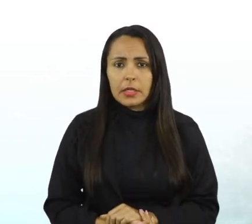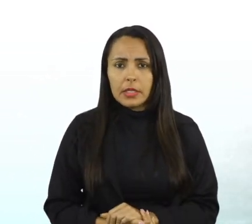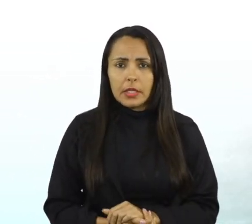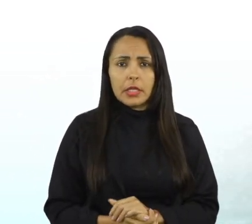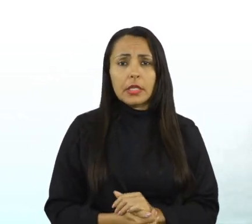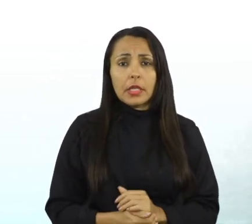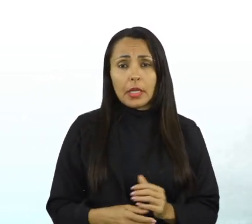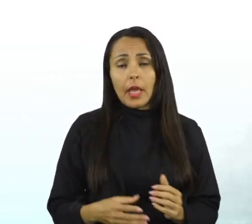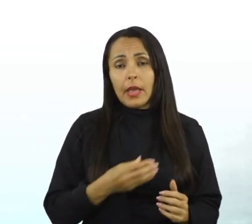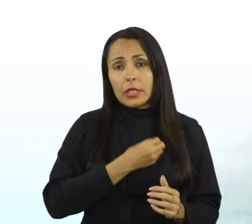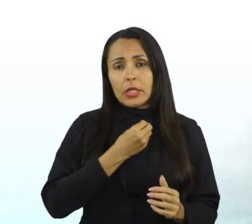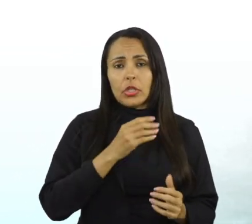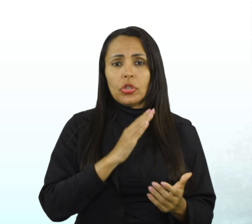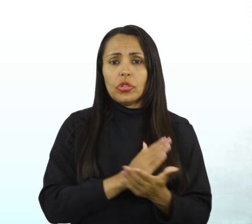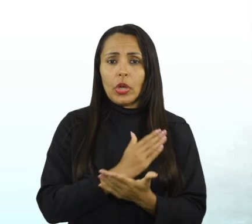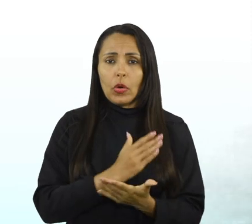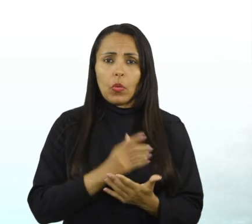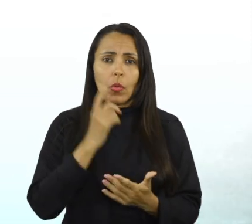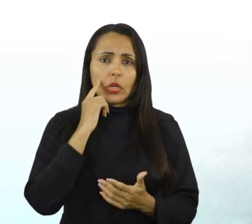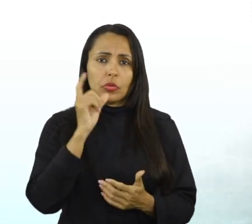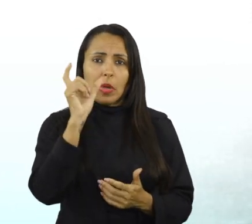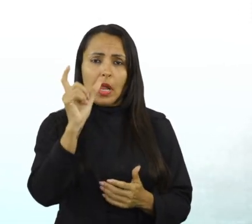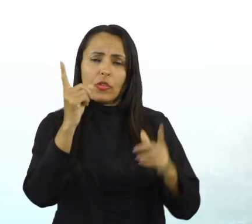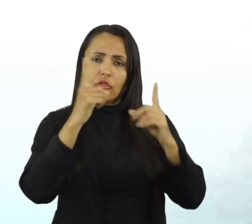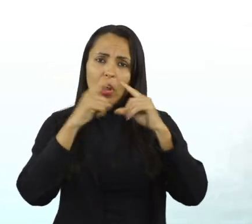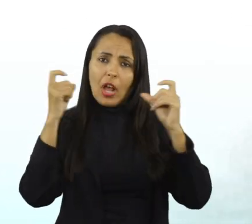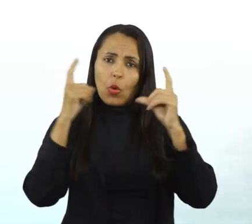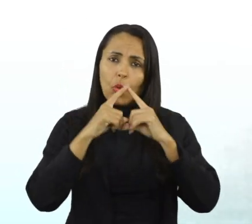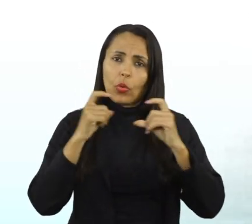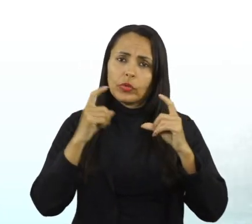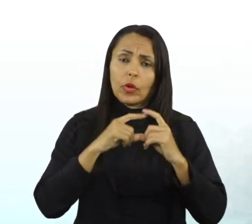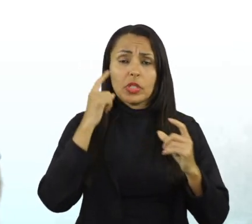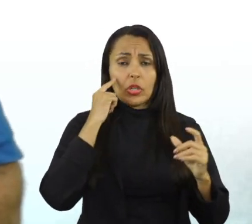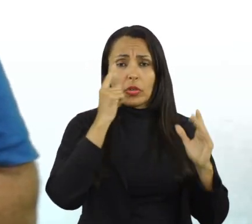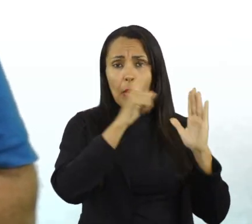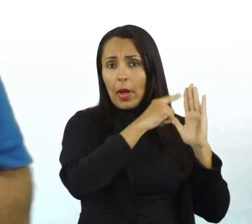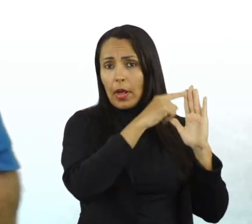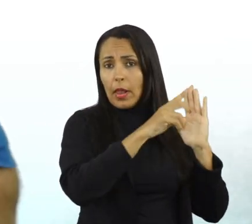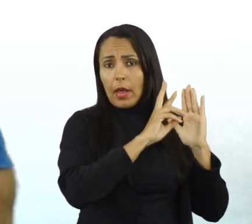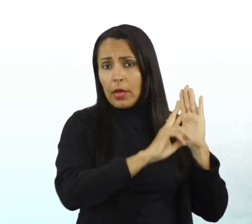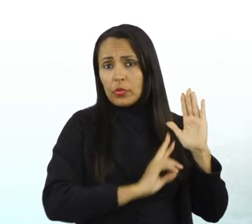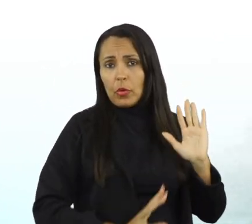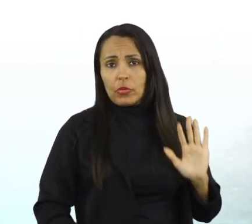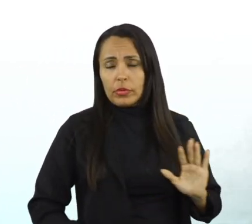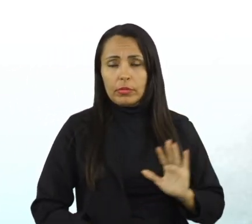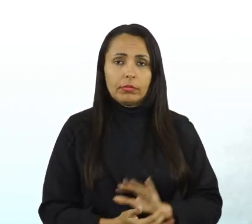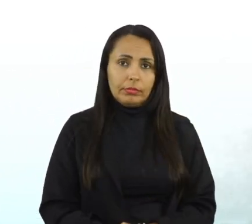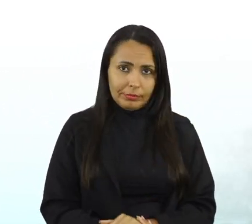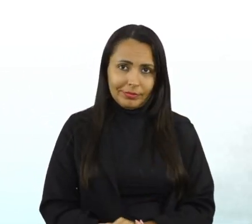alguns jargões, se existir lá gírias, você já marca como resposta. Você